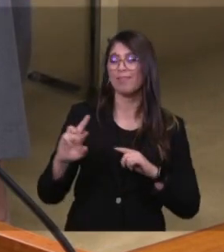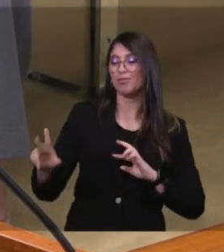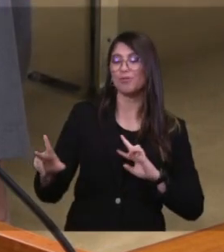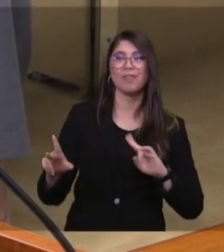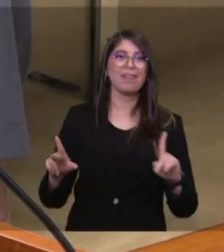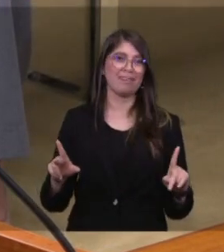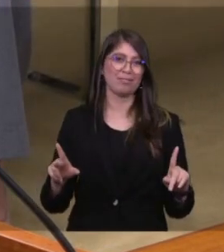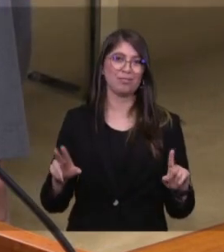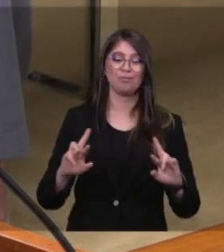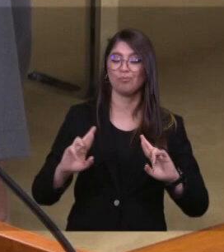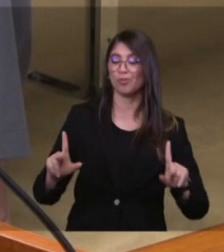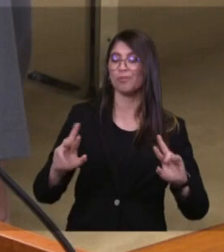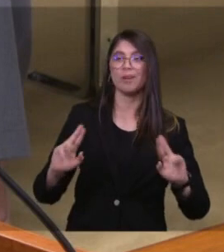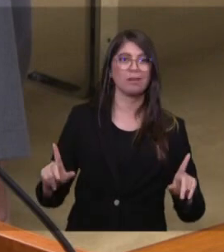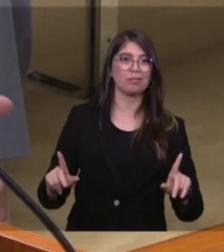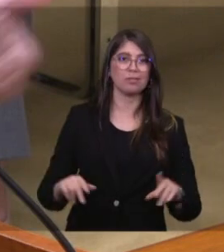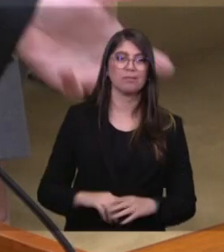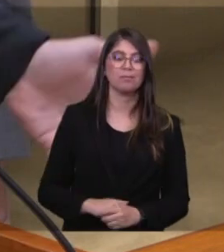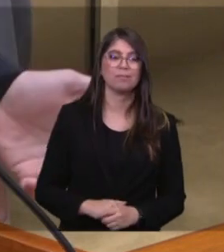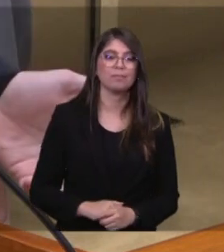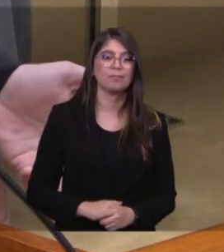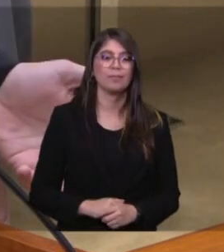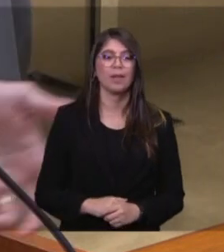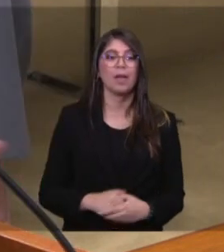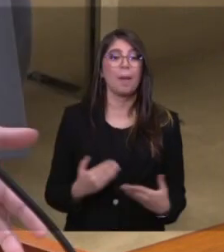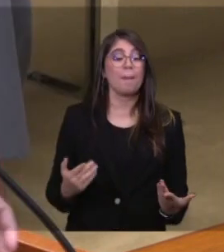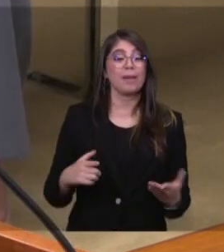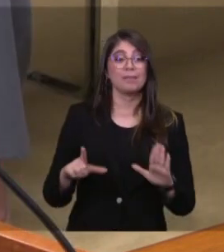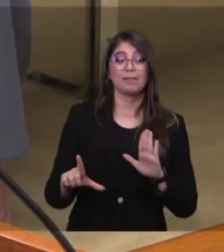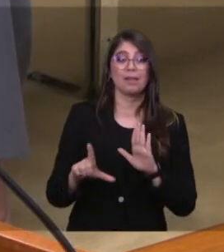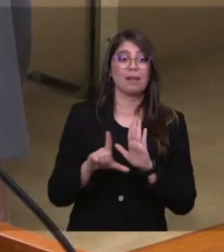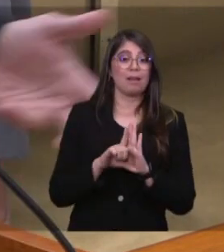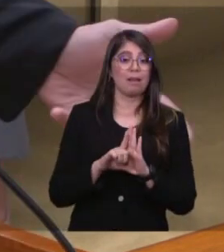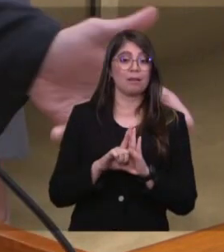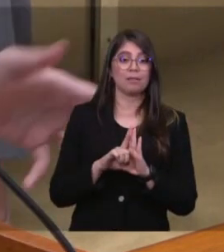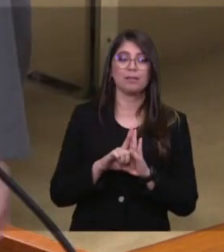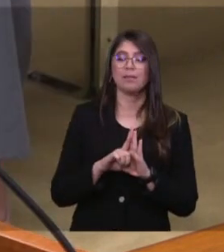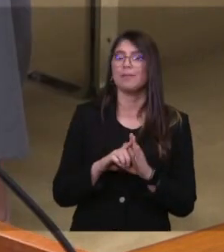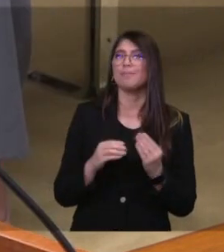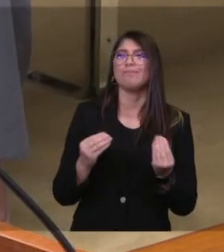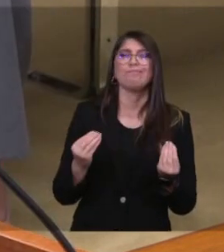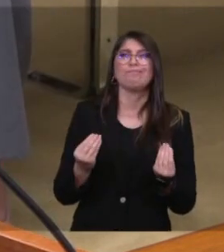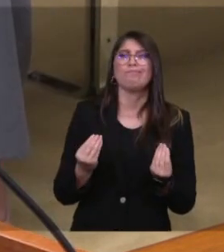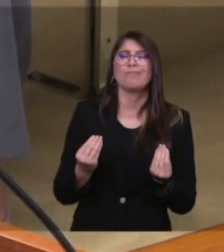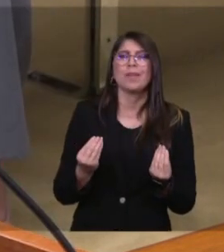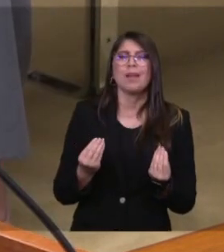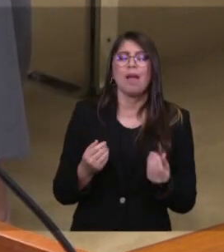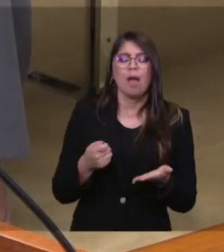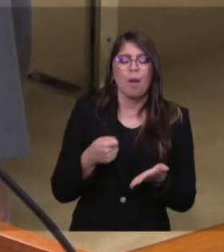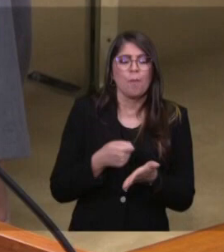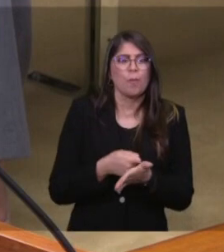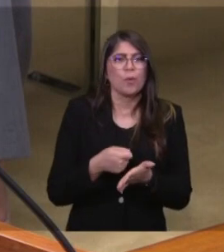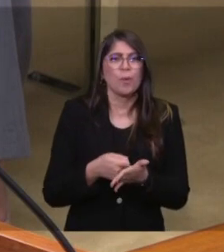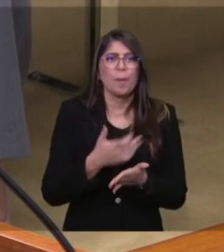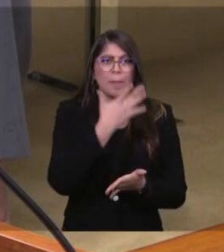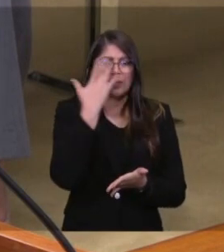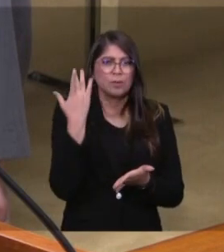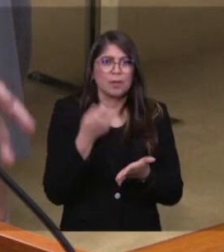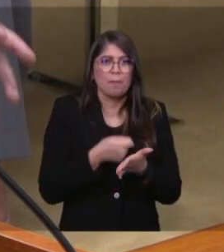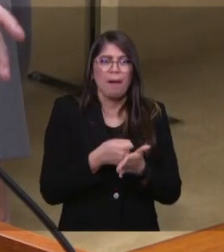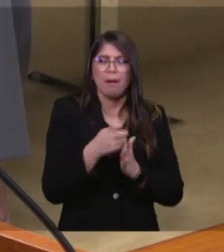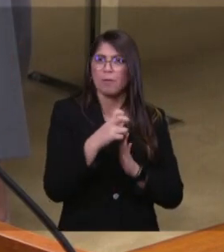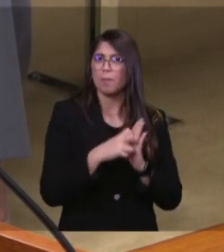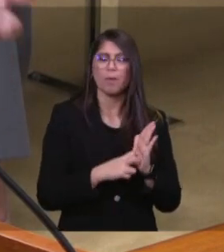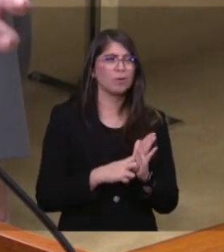Então, parece também que, nessa hipótese, mesmo essa norma não traz nenhum gravame para o contribuinte. Não estabelece